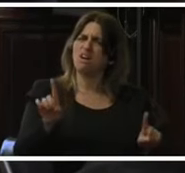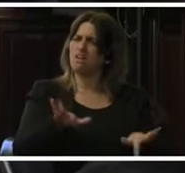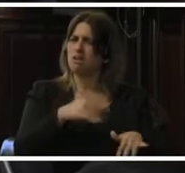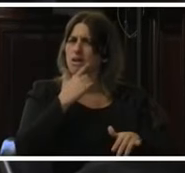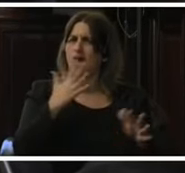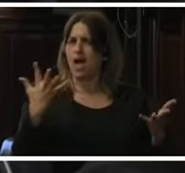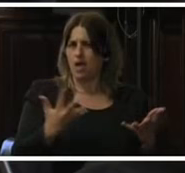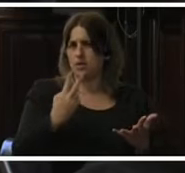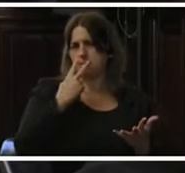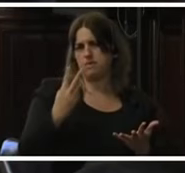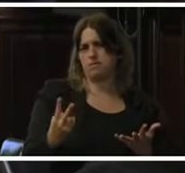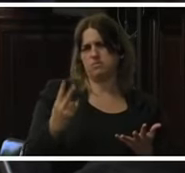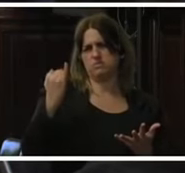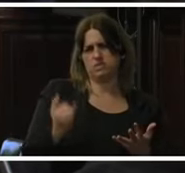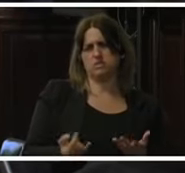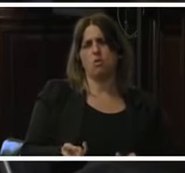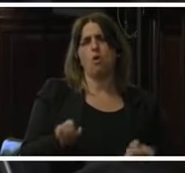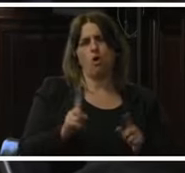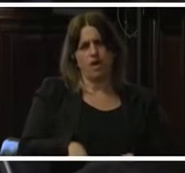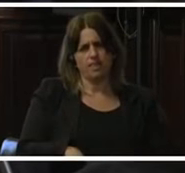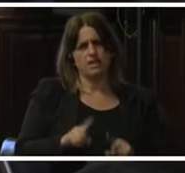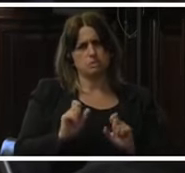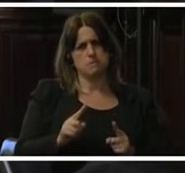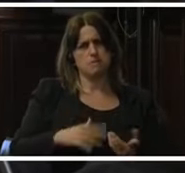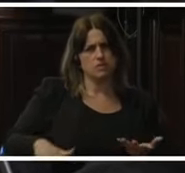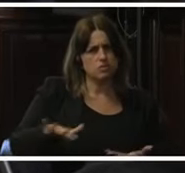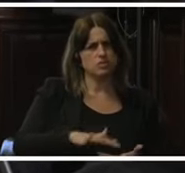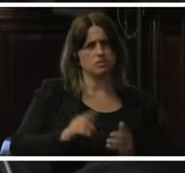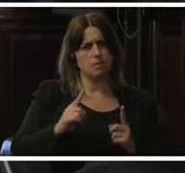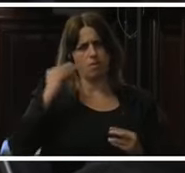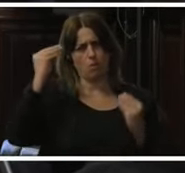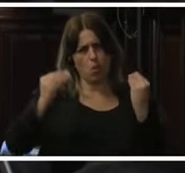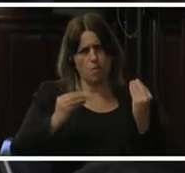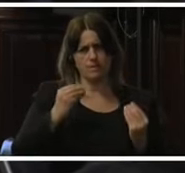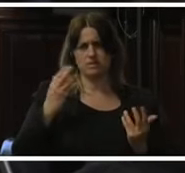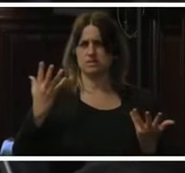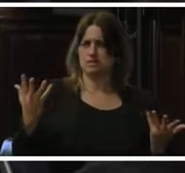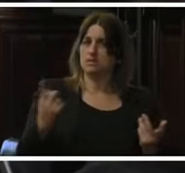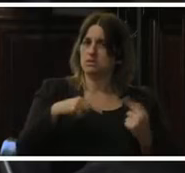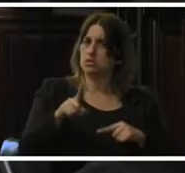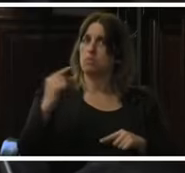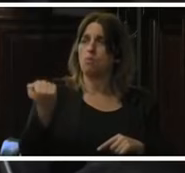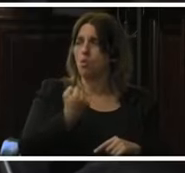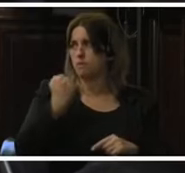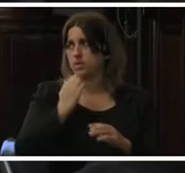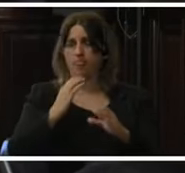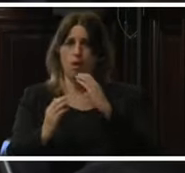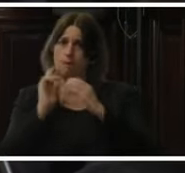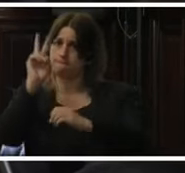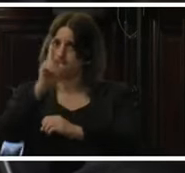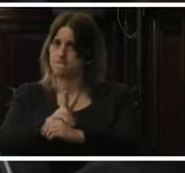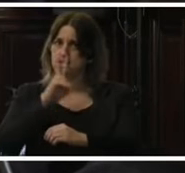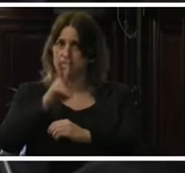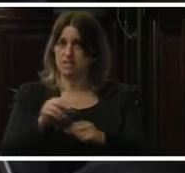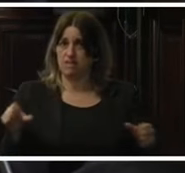escutamos a hora da recuperação destas situações destas preocupações vai ser muito importante esse diálogo essa visita que eram